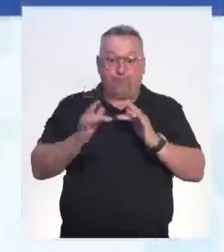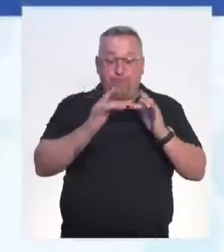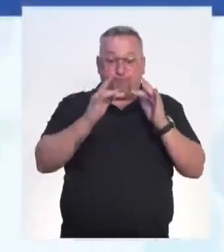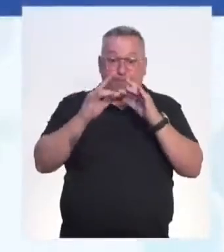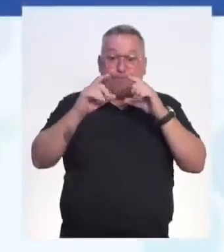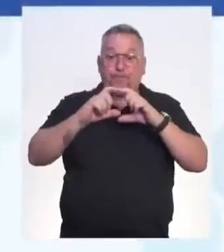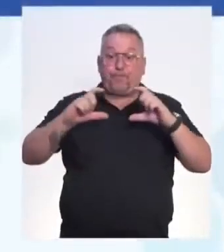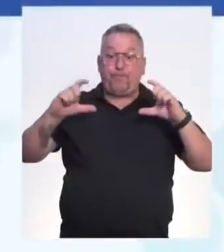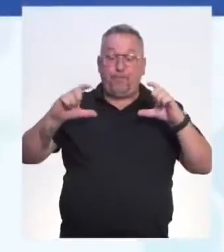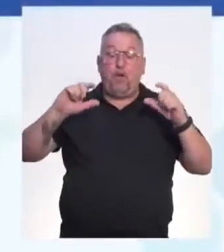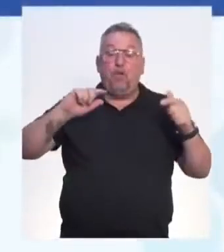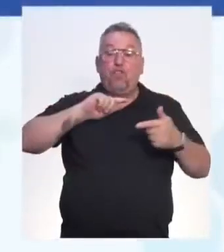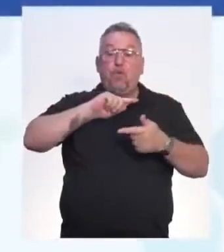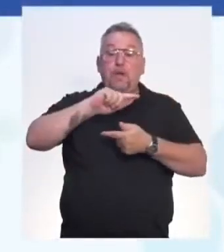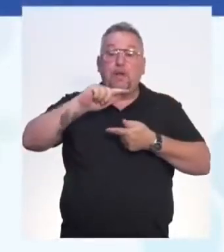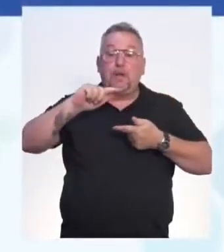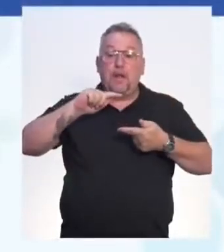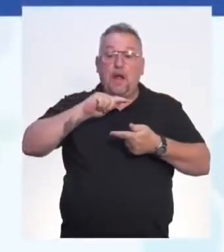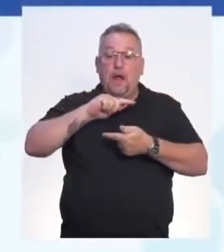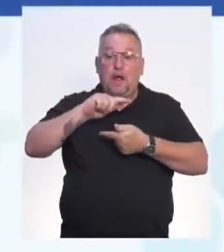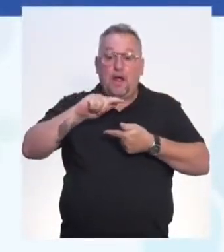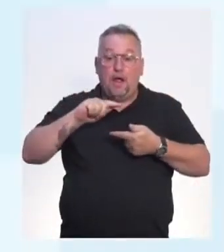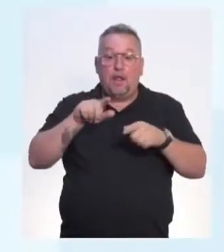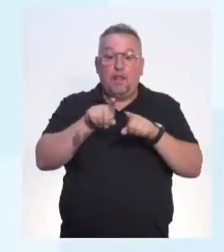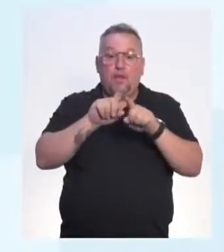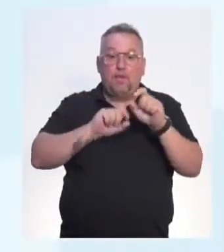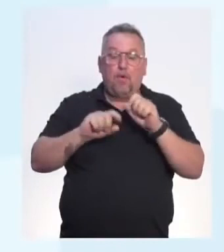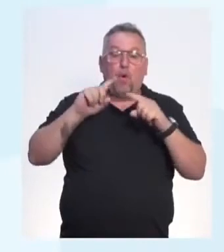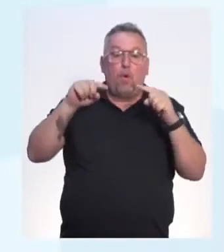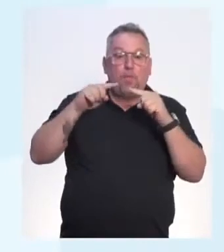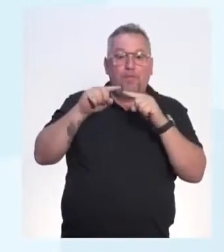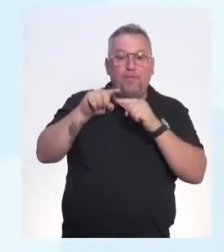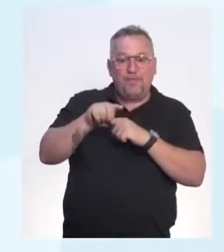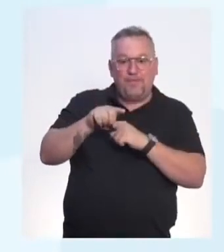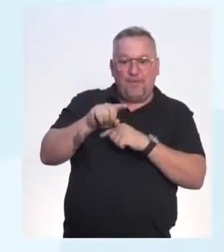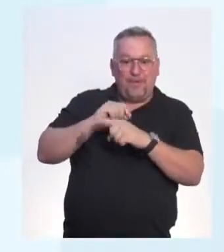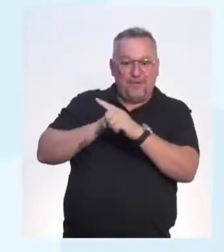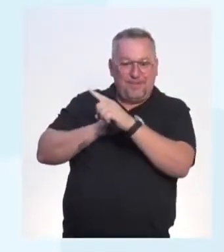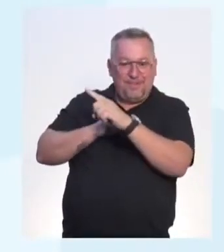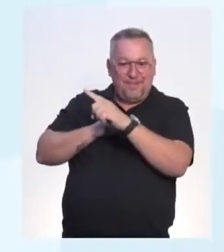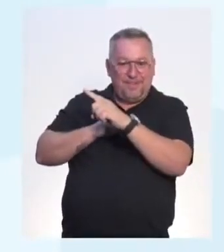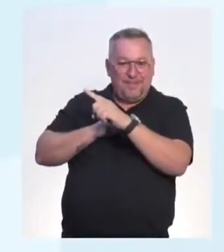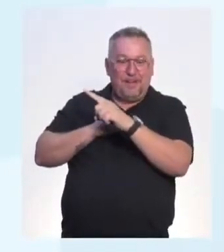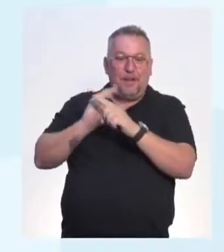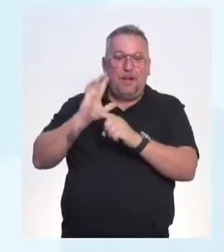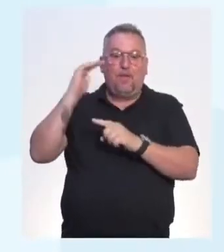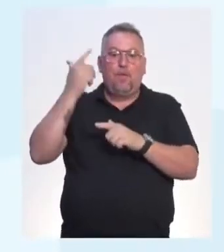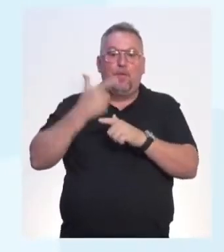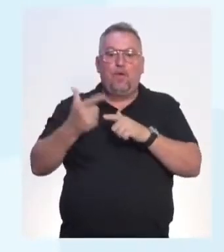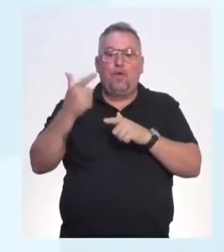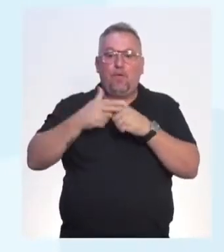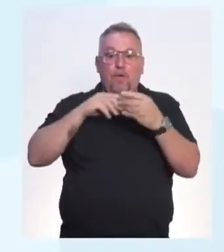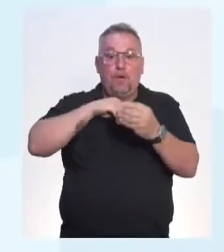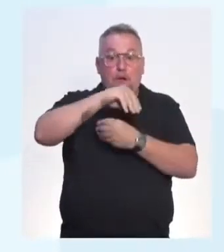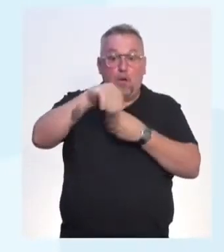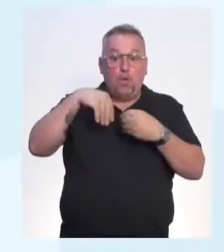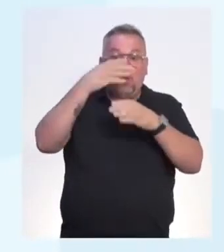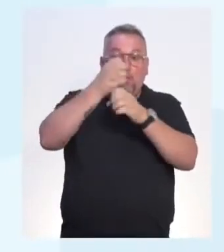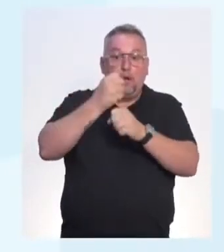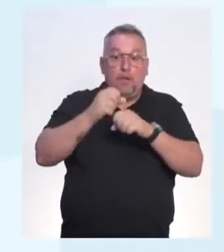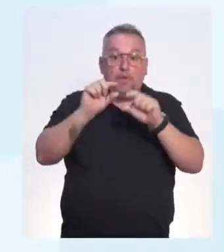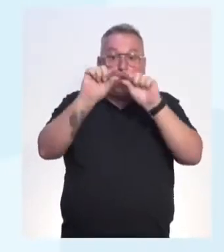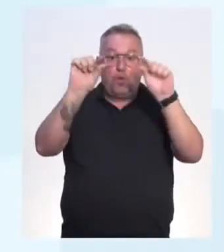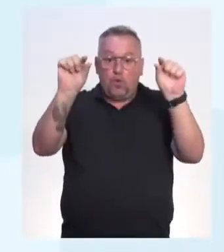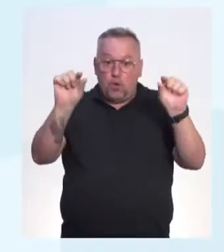geometria. Pode colocar para mim, por favor, os objetivos aí na tela, que no caso é um só hoje, né? Resolver problemas envolvendo o cálculo